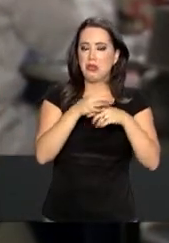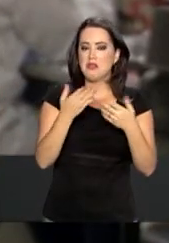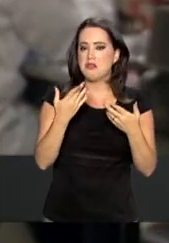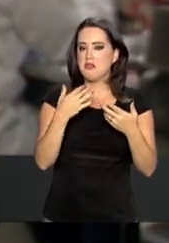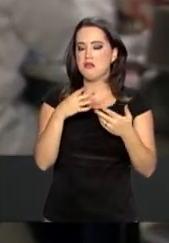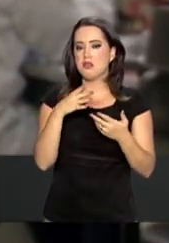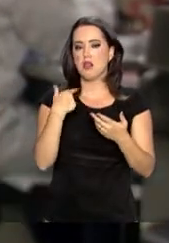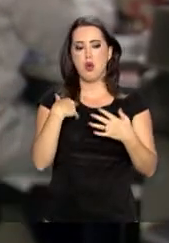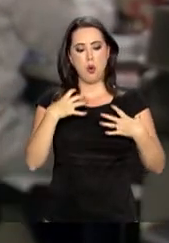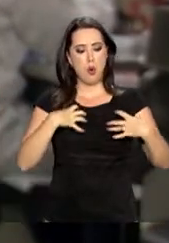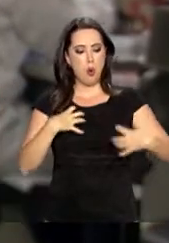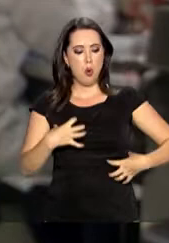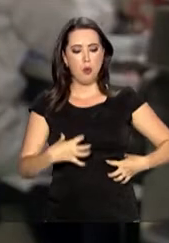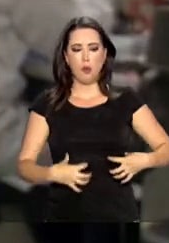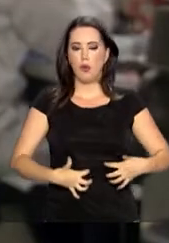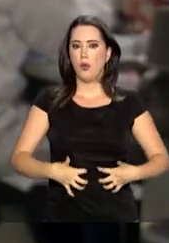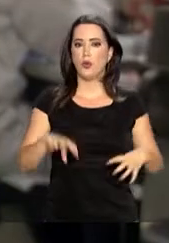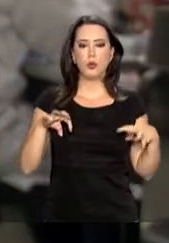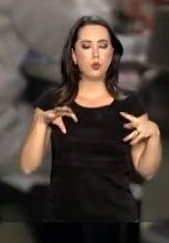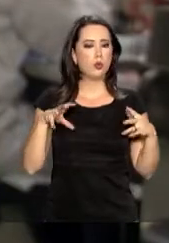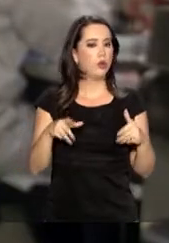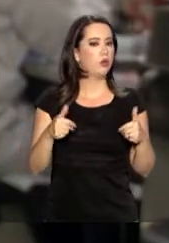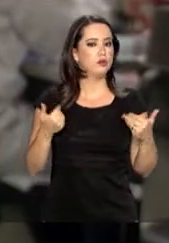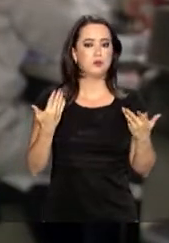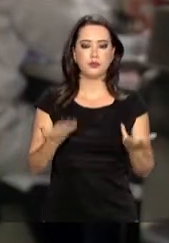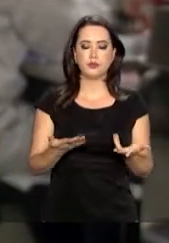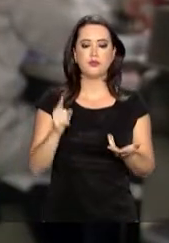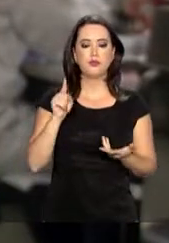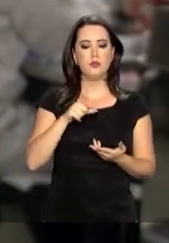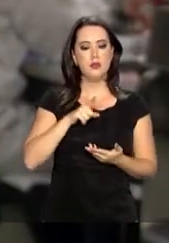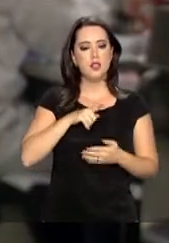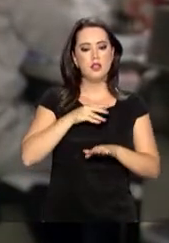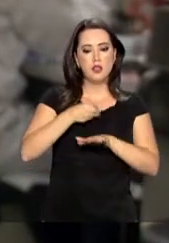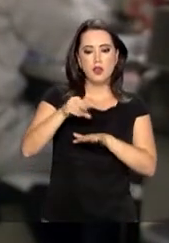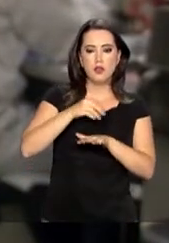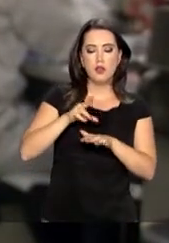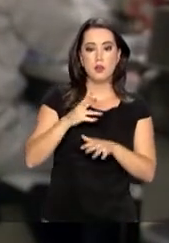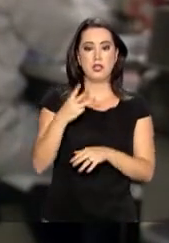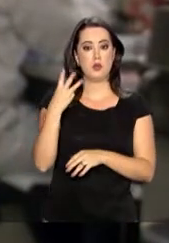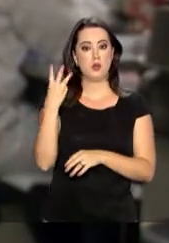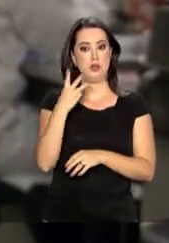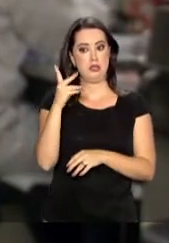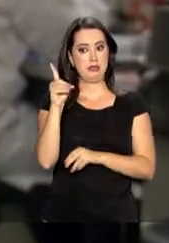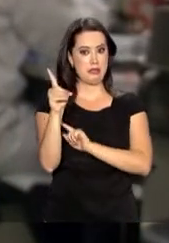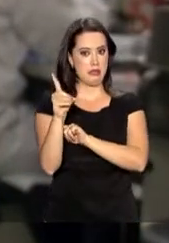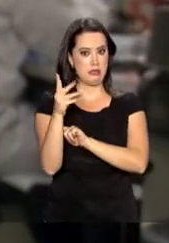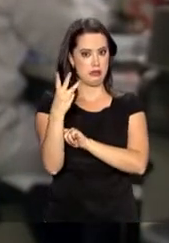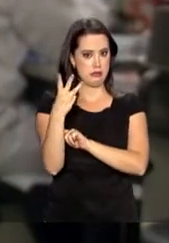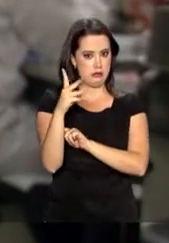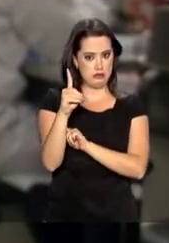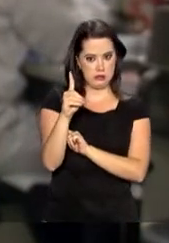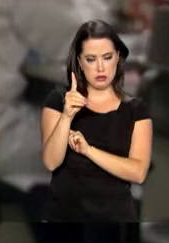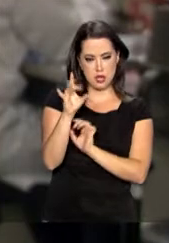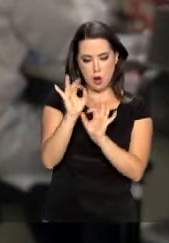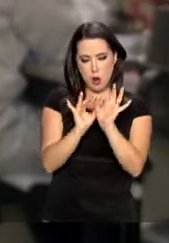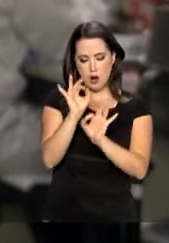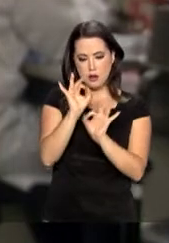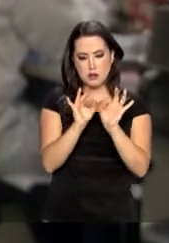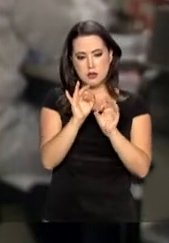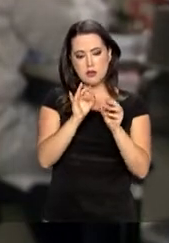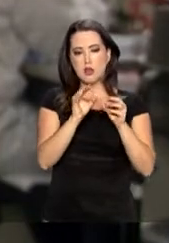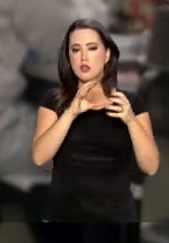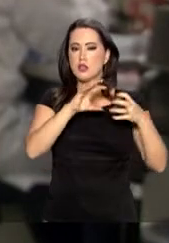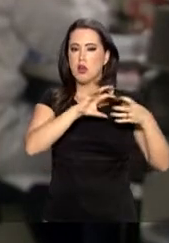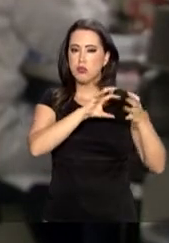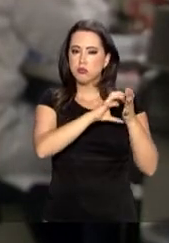de órgãos completos e ter a informação tridimensional da organização das células e